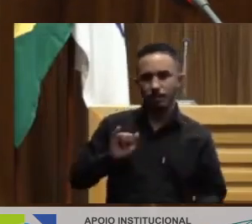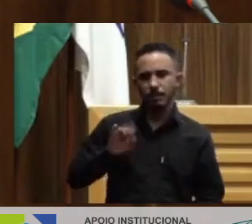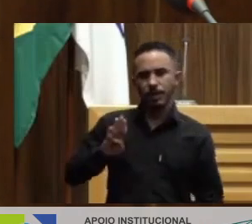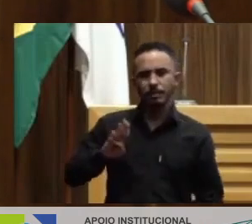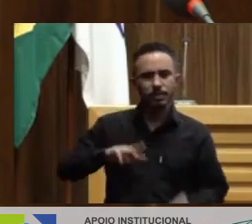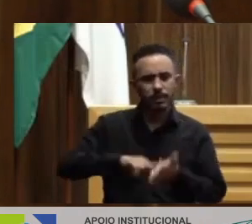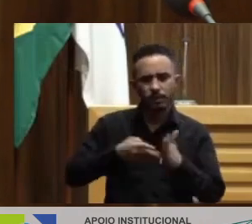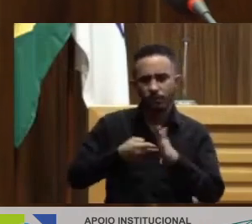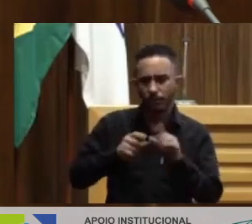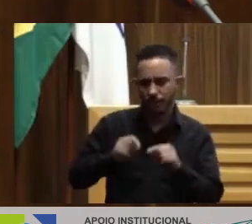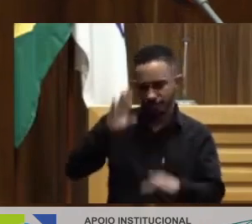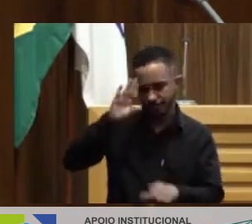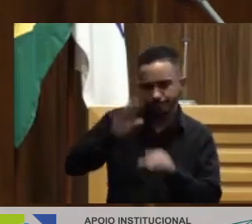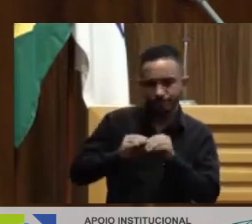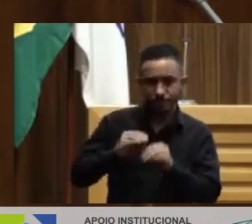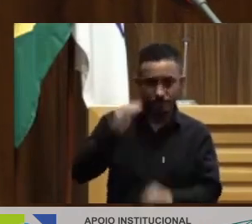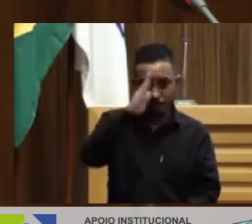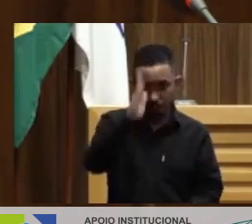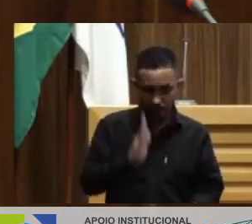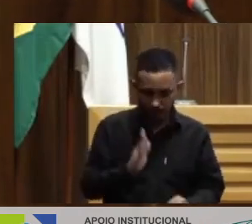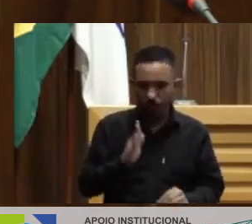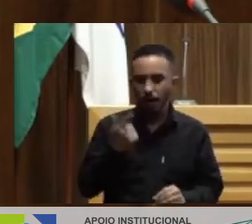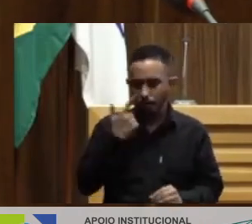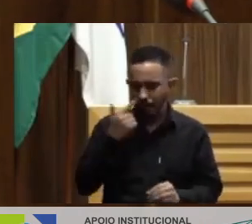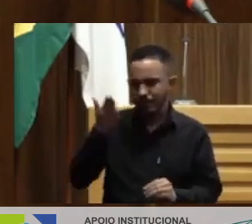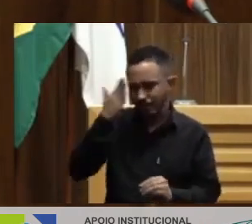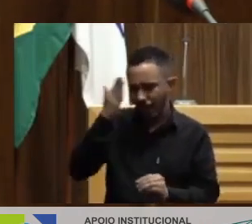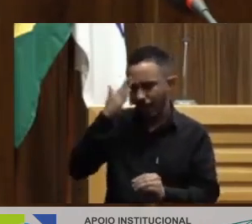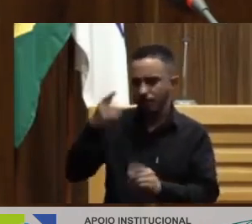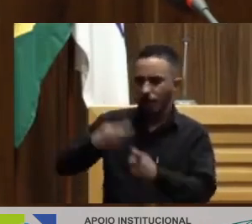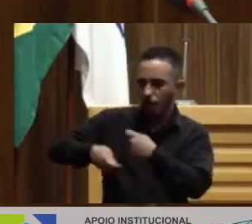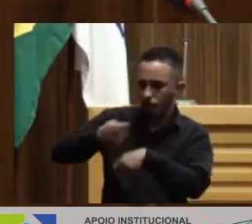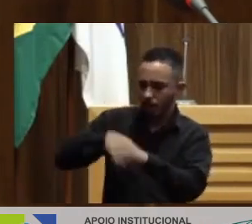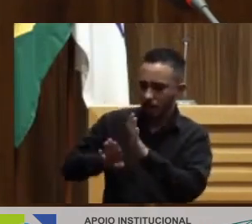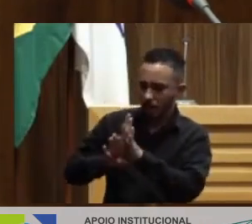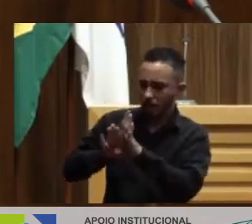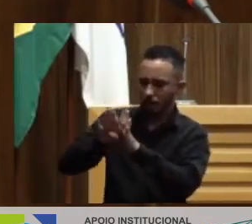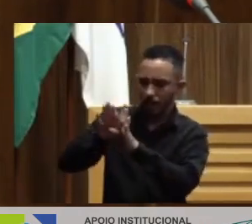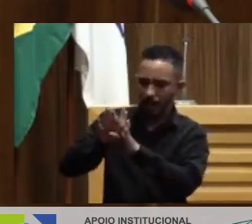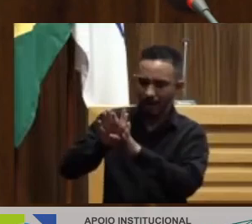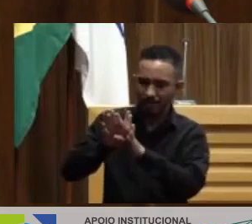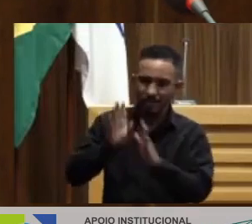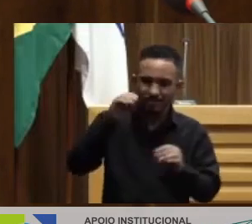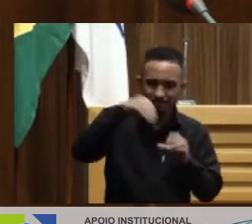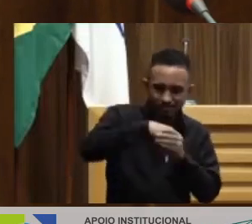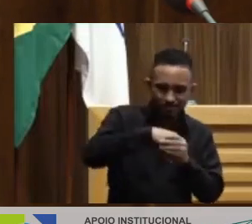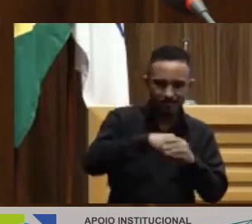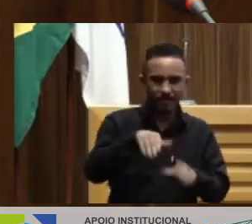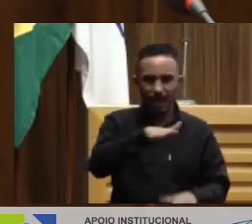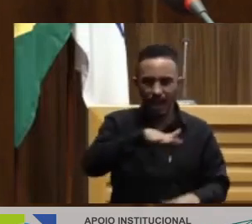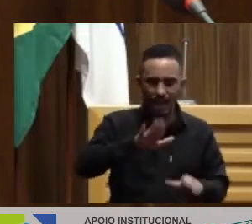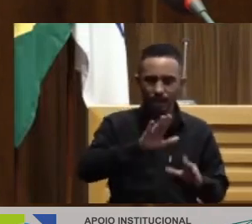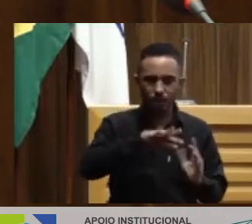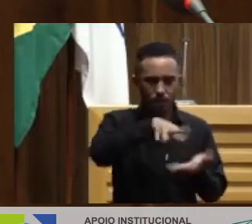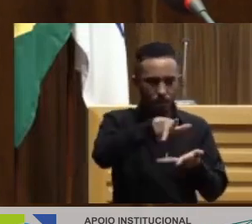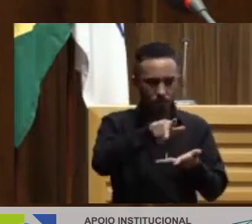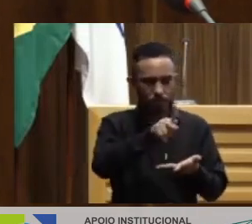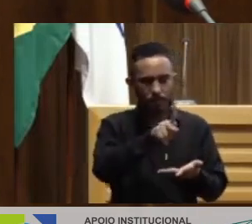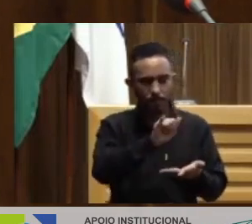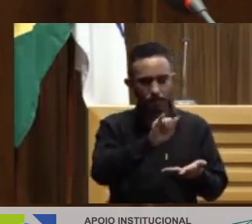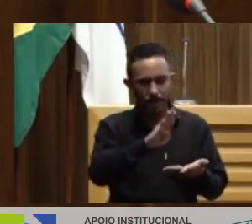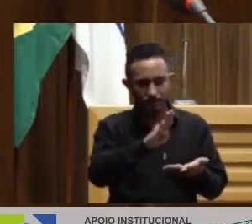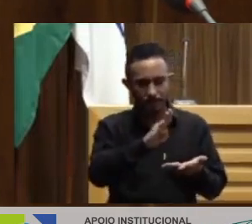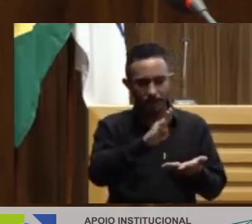o Brasil, ao tempo que a economia cresceu, ele perdeu peso nessa